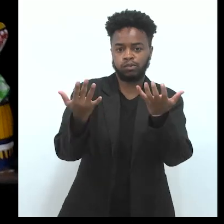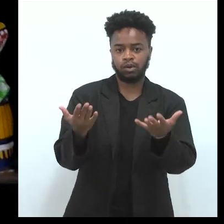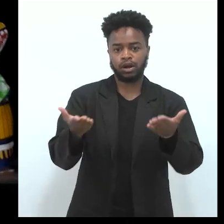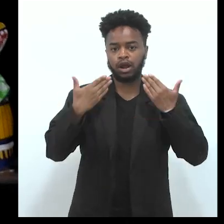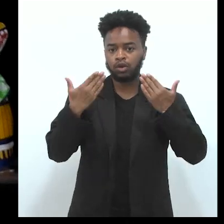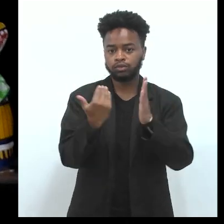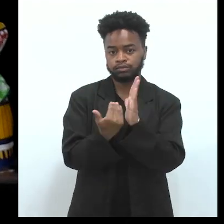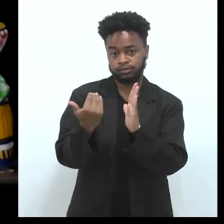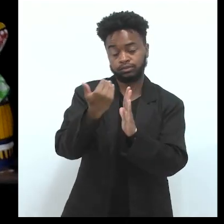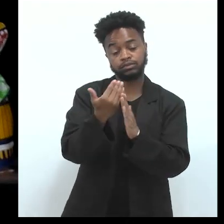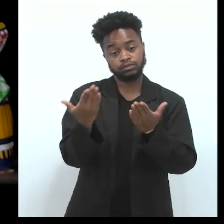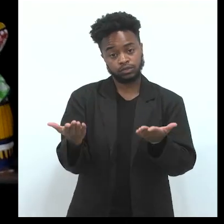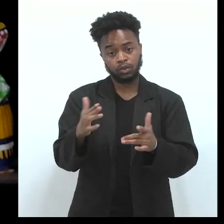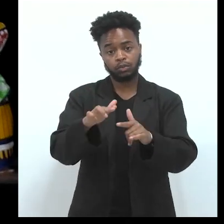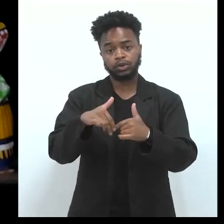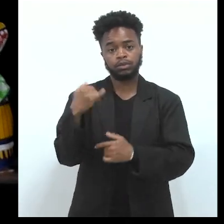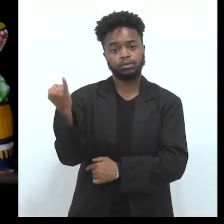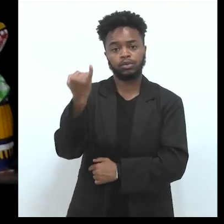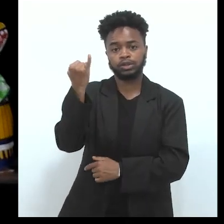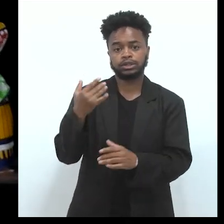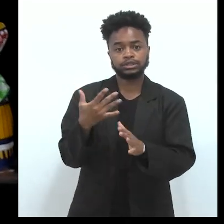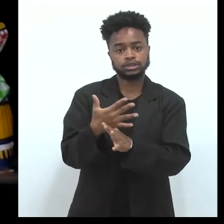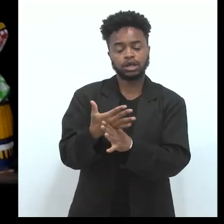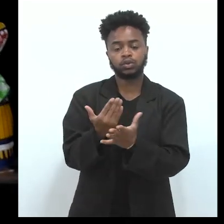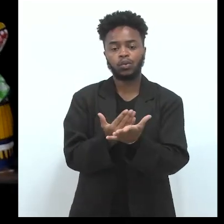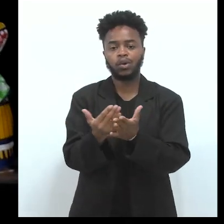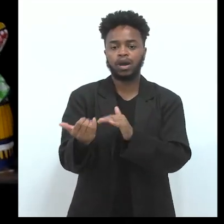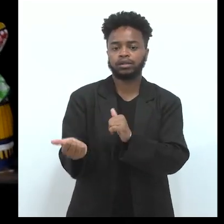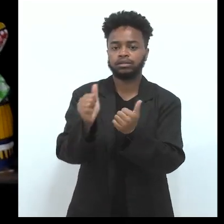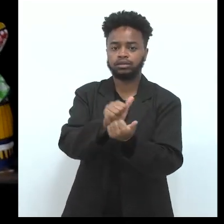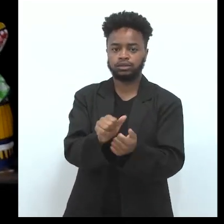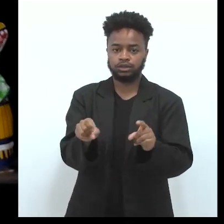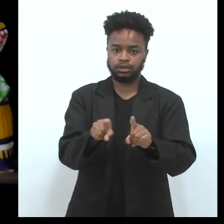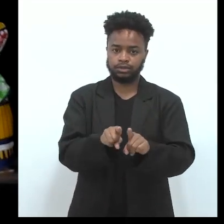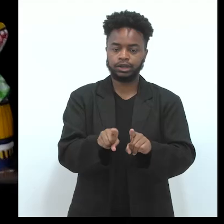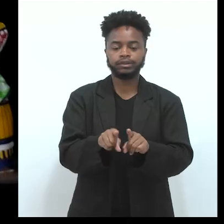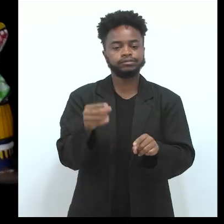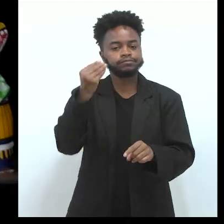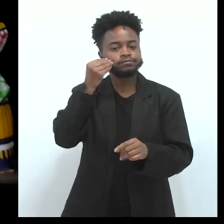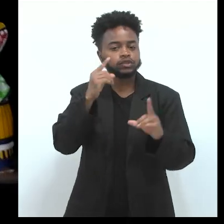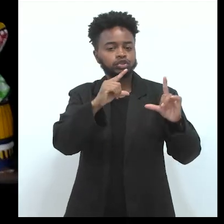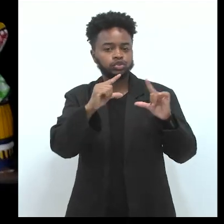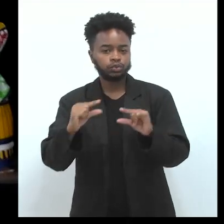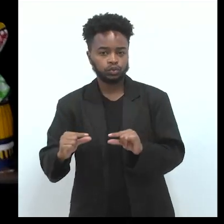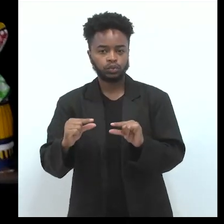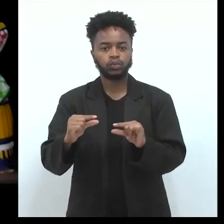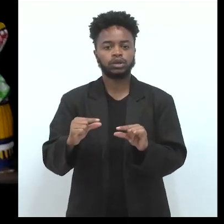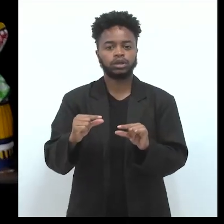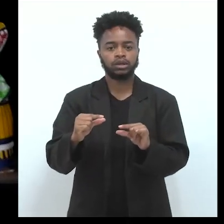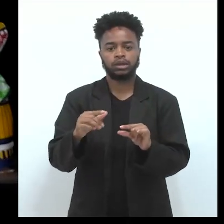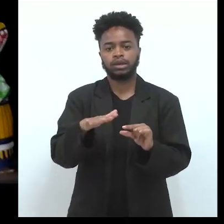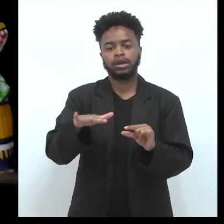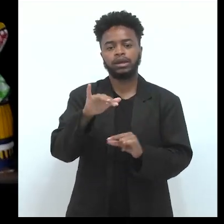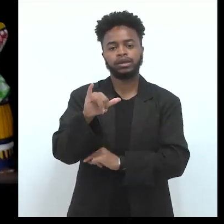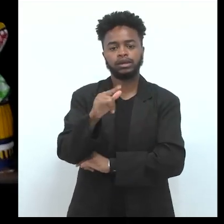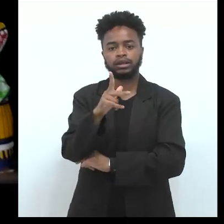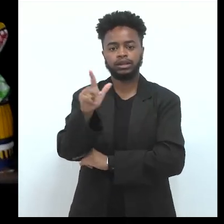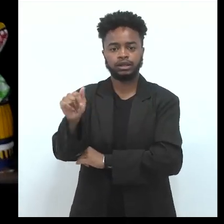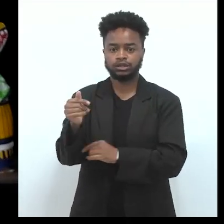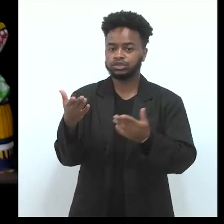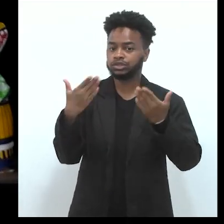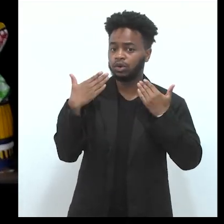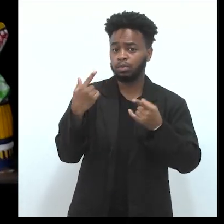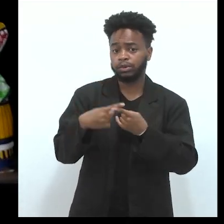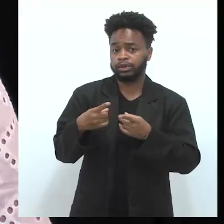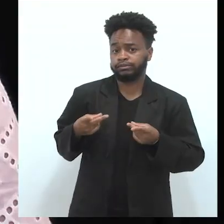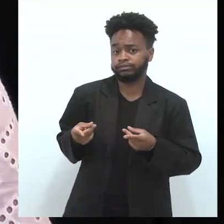calor. Intensifica. Então é muito importante que as cidades comecem a se adaptar também e diminuir o efeito dessa ilha de calor, que é um